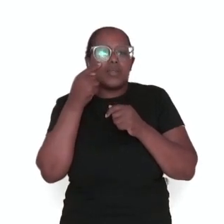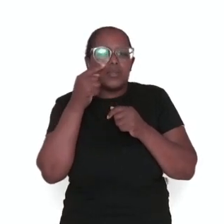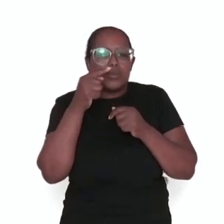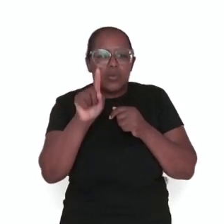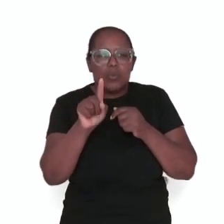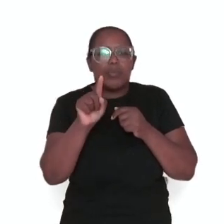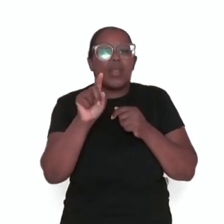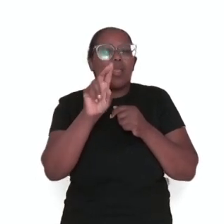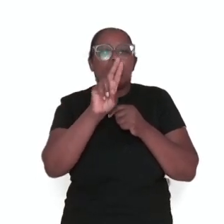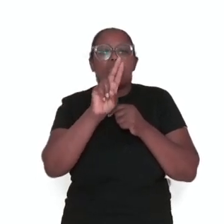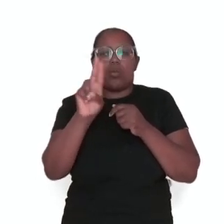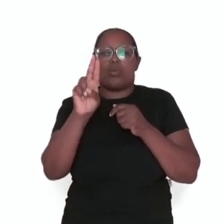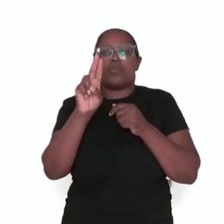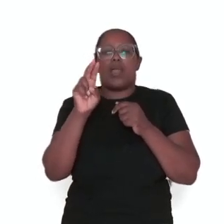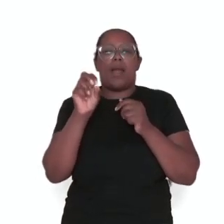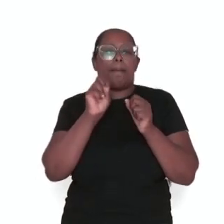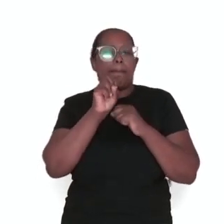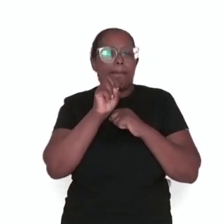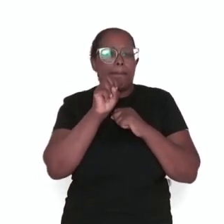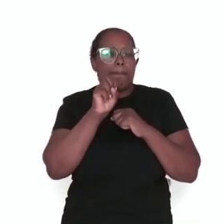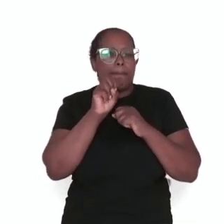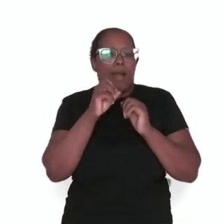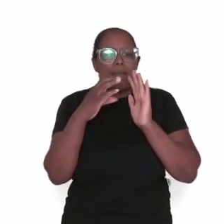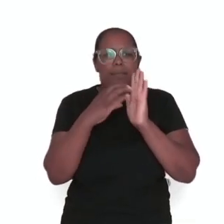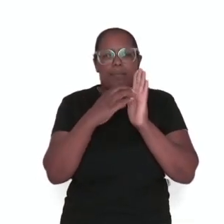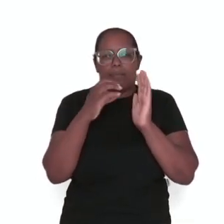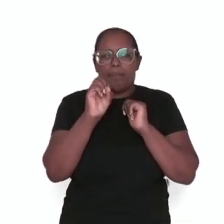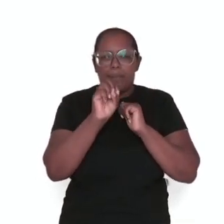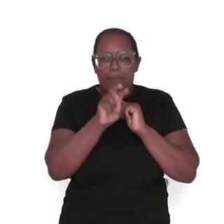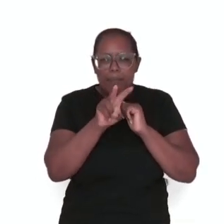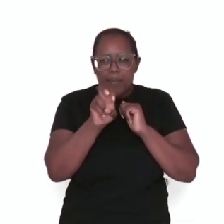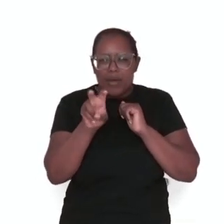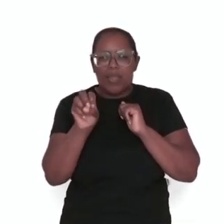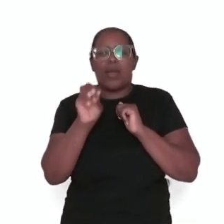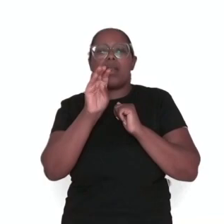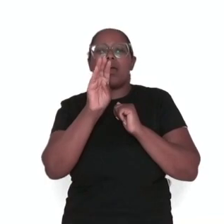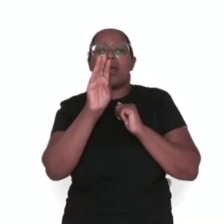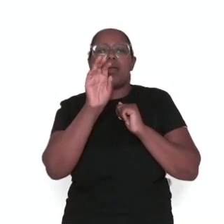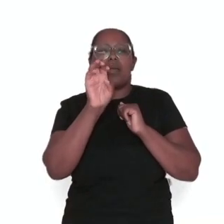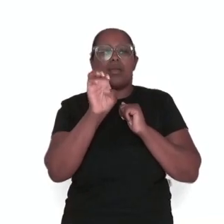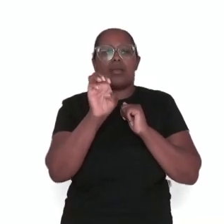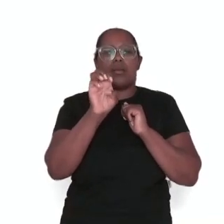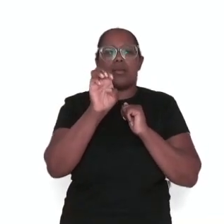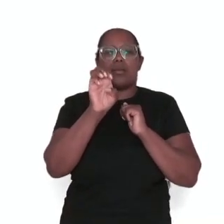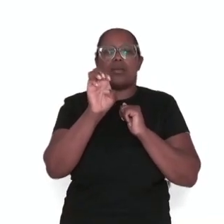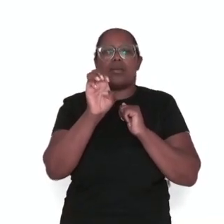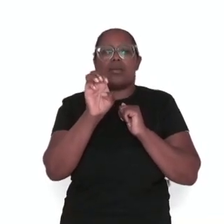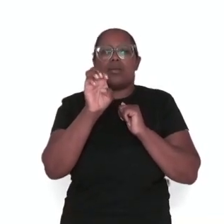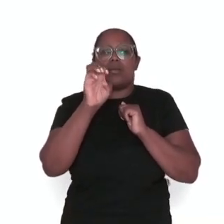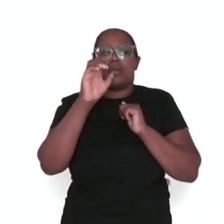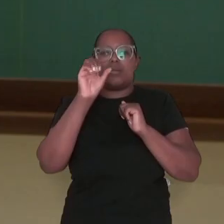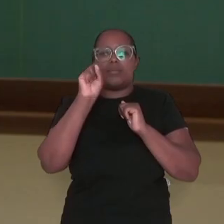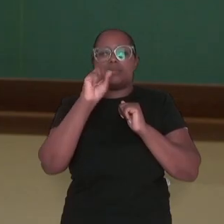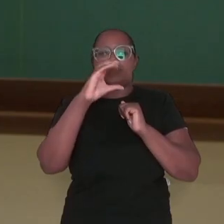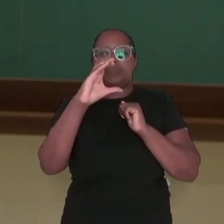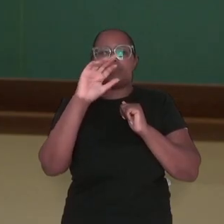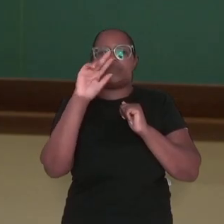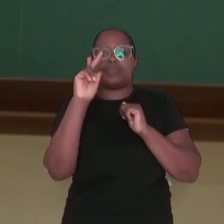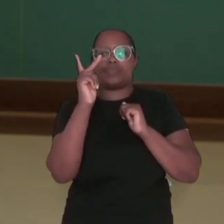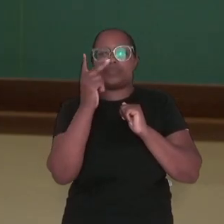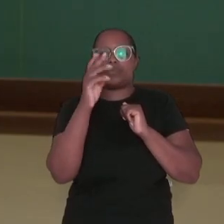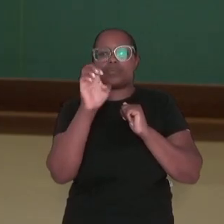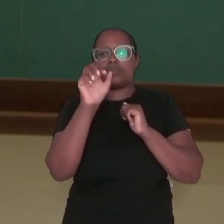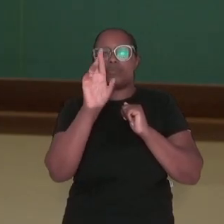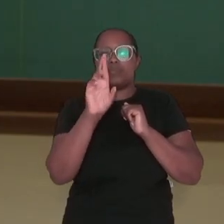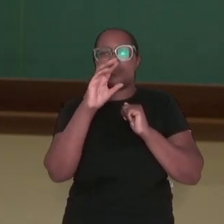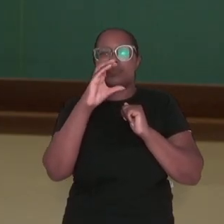Escherichia coli, bactéria causadora da diarreia, qual é o tamanho dessa célula em microns cúbicos?